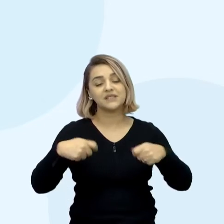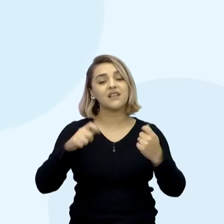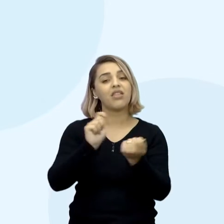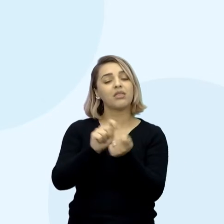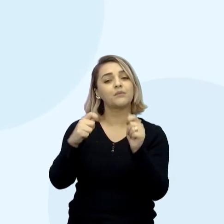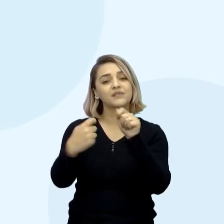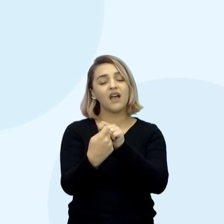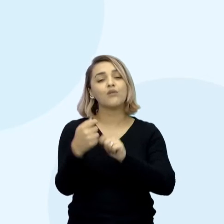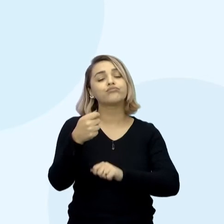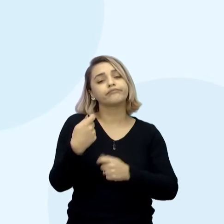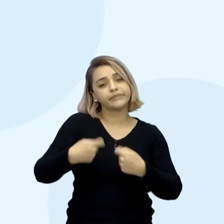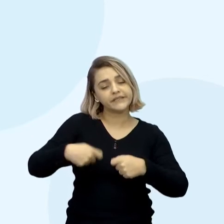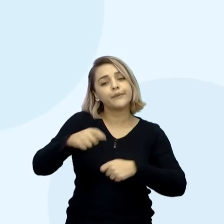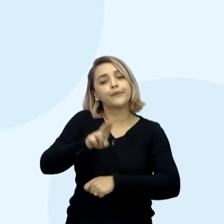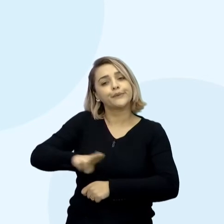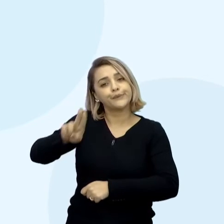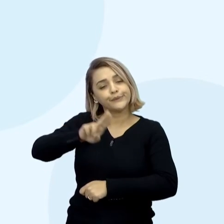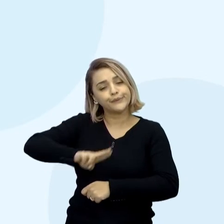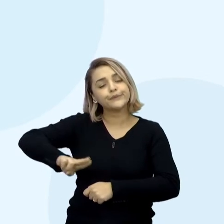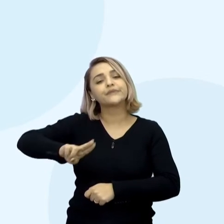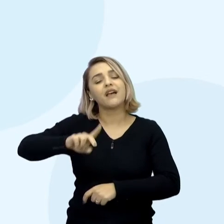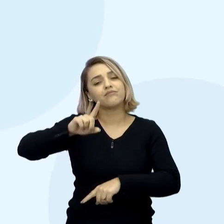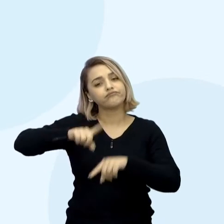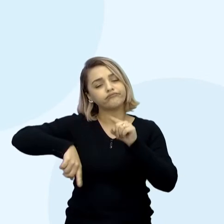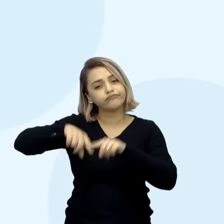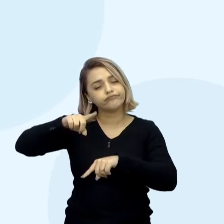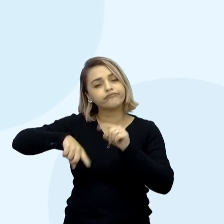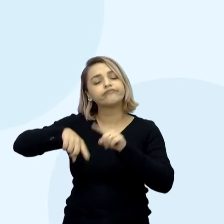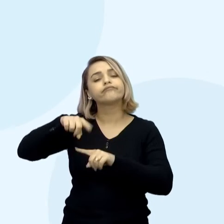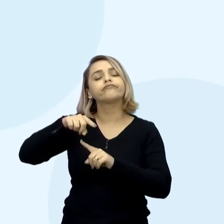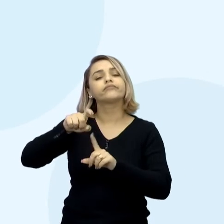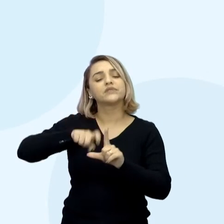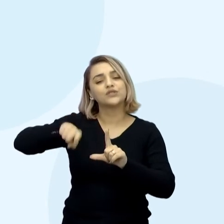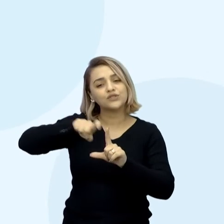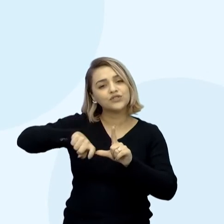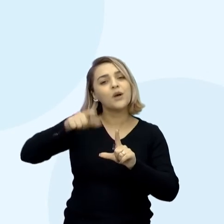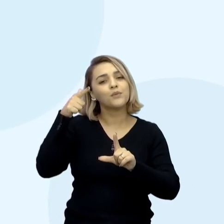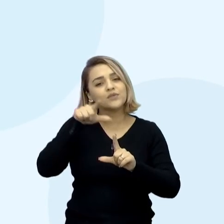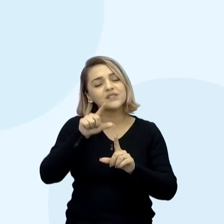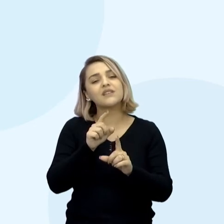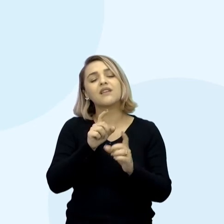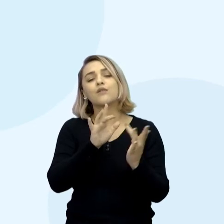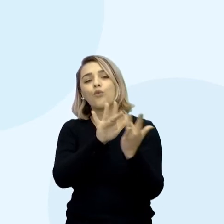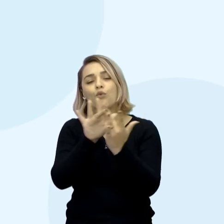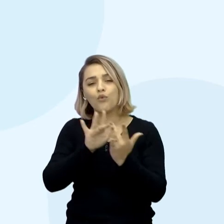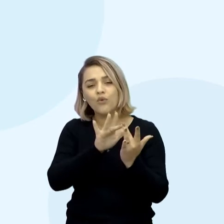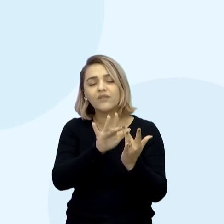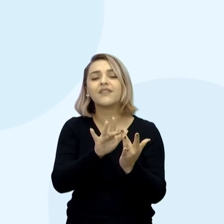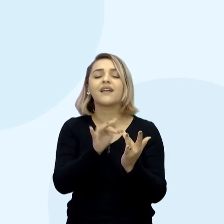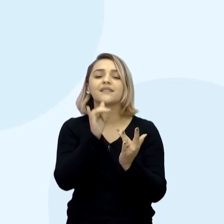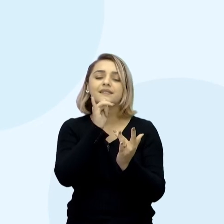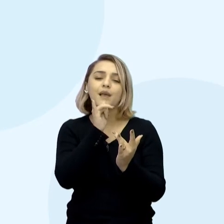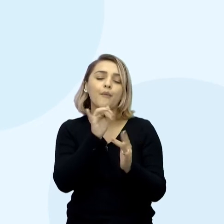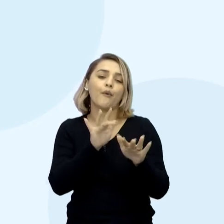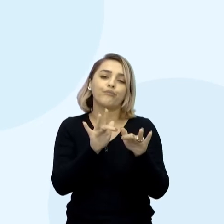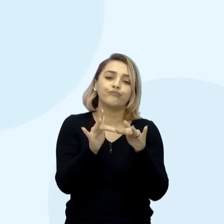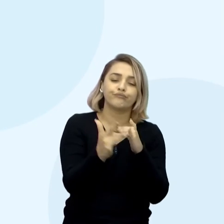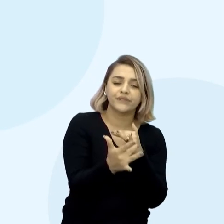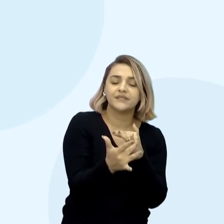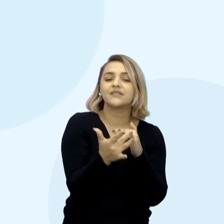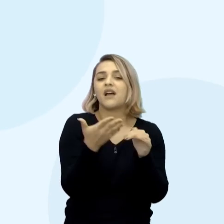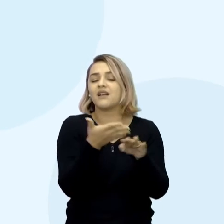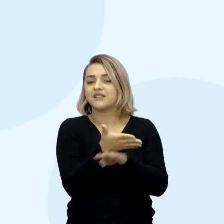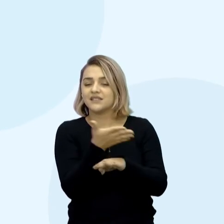digitais para estabelecer o contato com os alunos, como grupos em redes sociais, aplicativo do Centro de